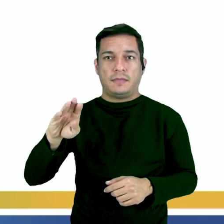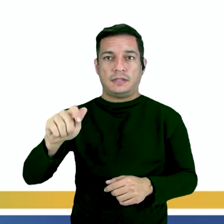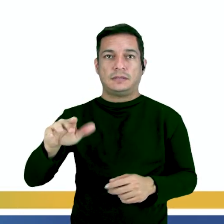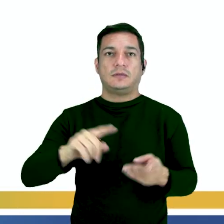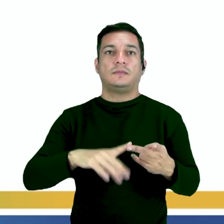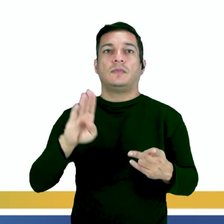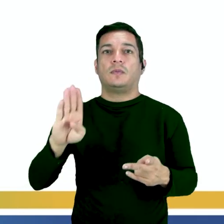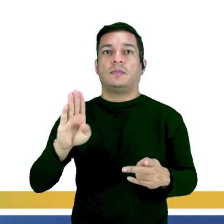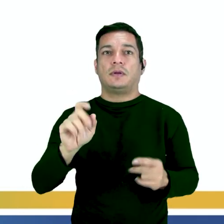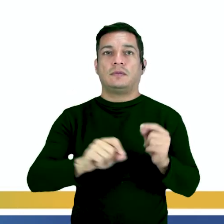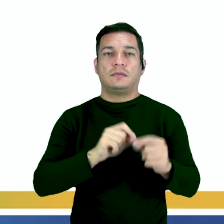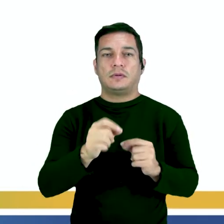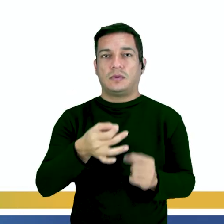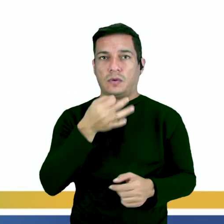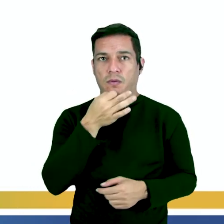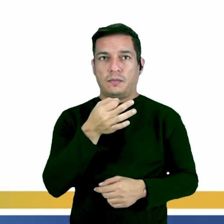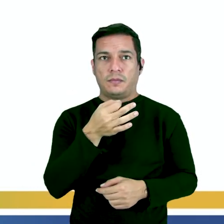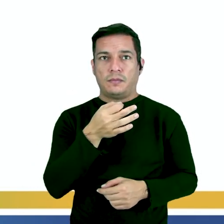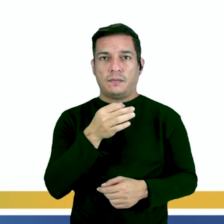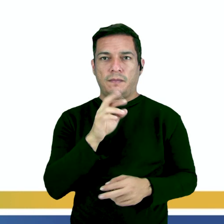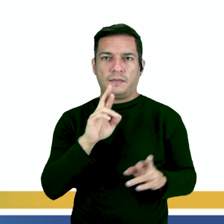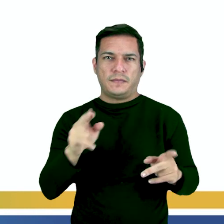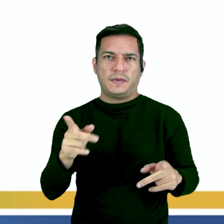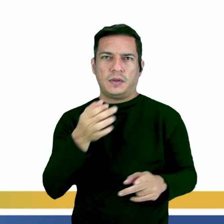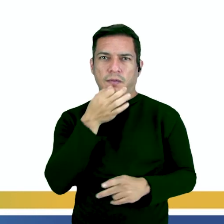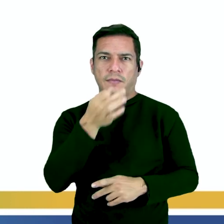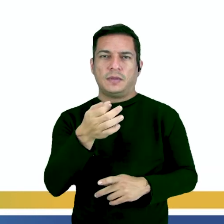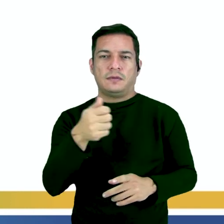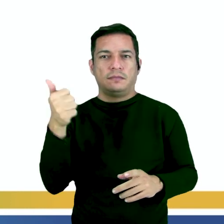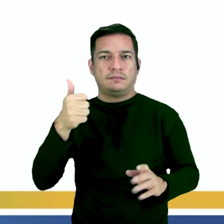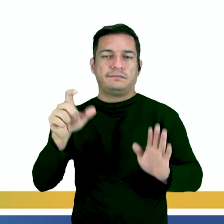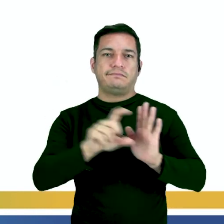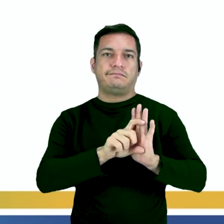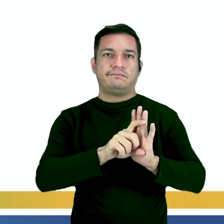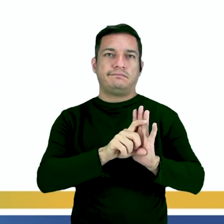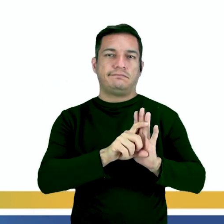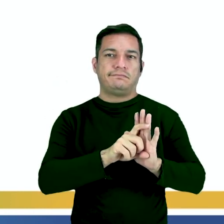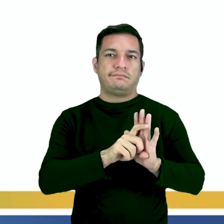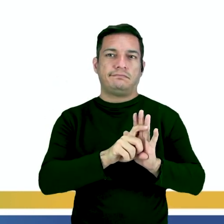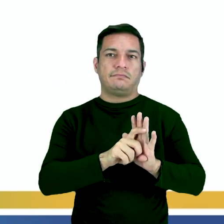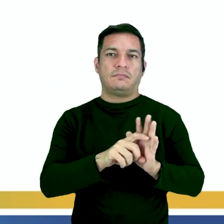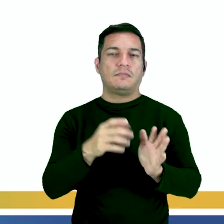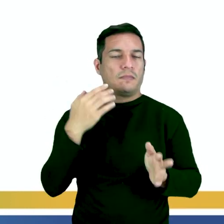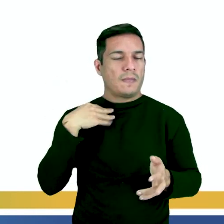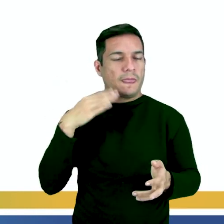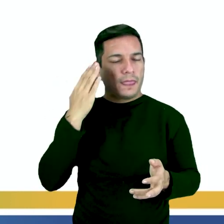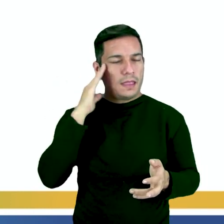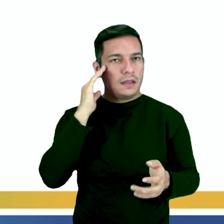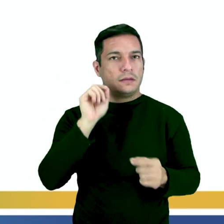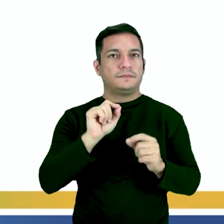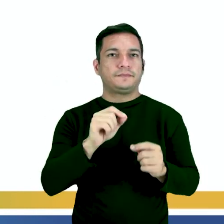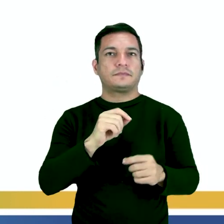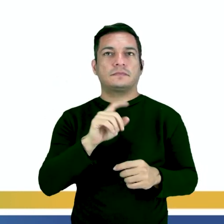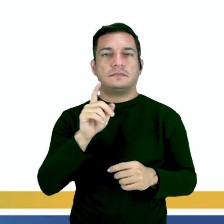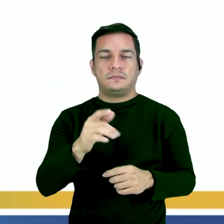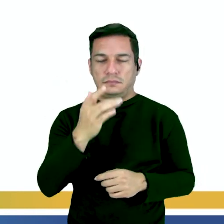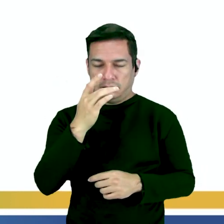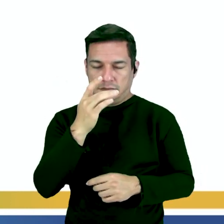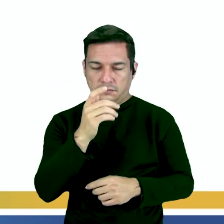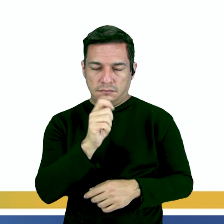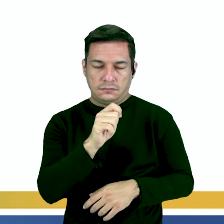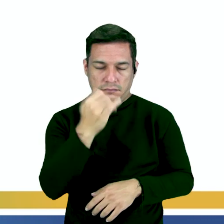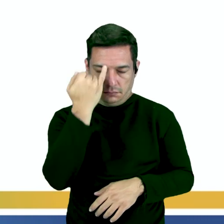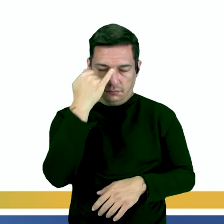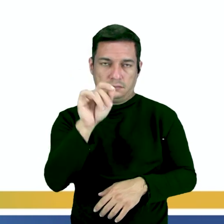à opinião expressa no primeiro parágrafo. Será que essa ideia, será que interpretando foi isso foi